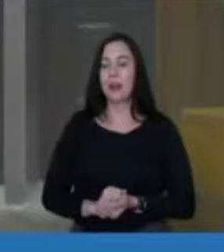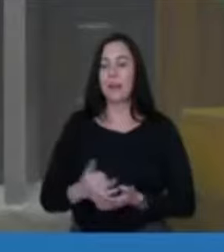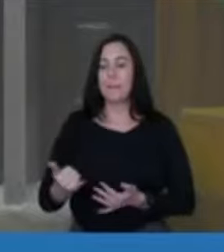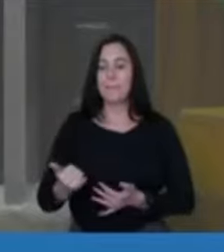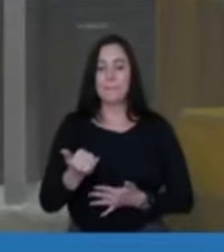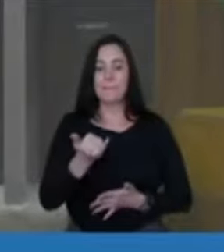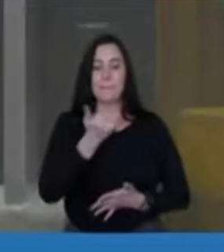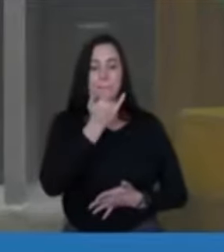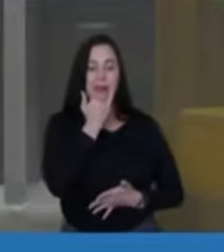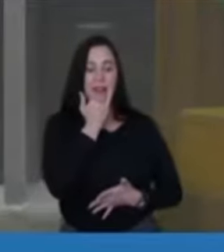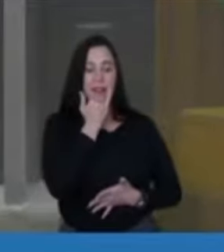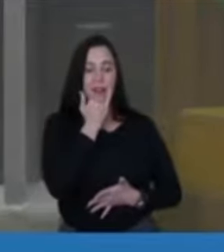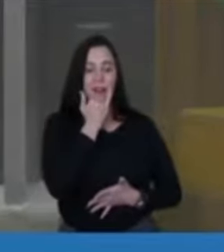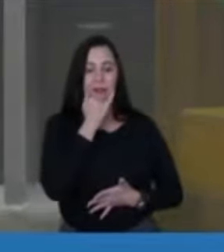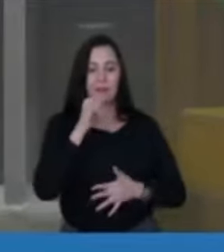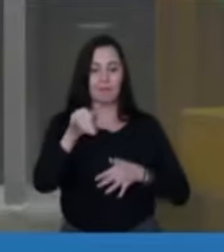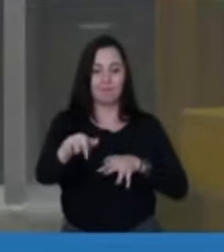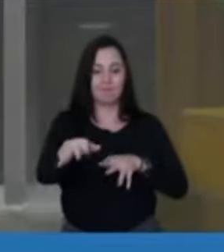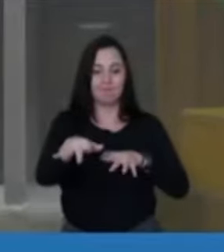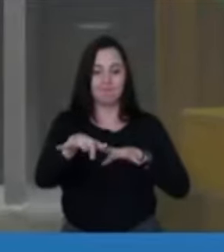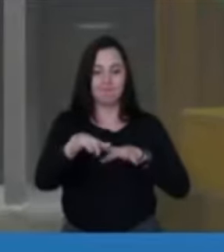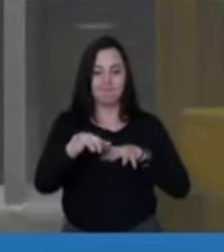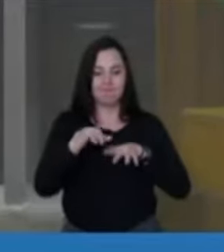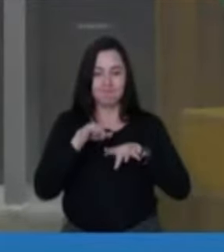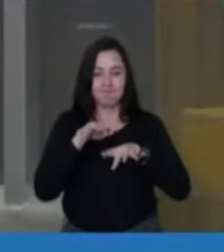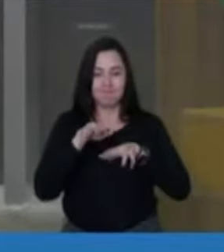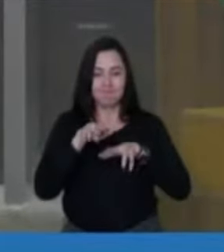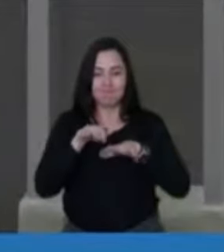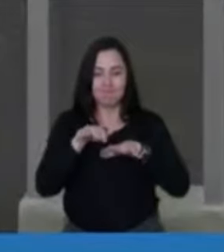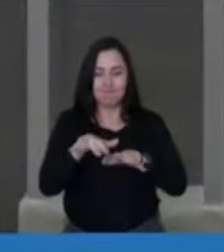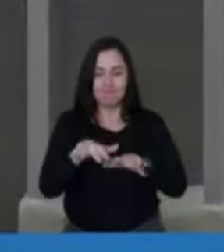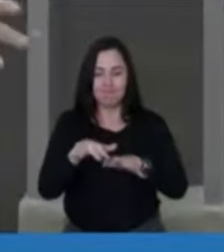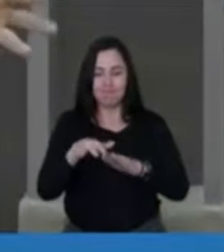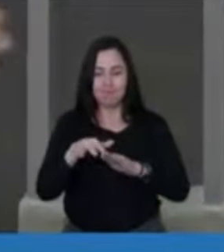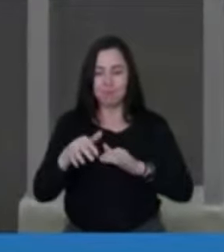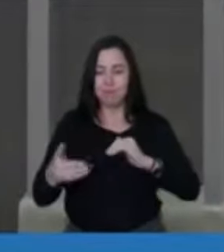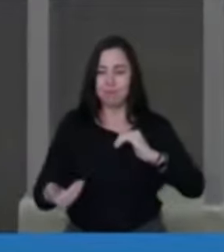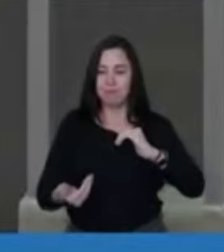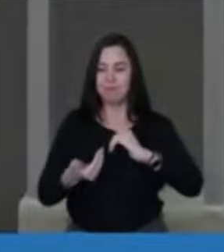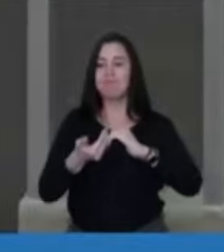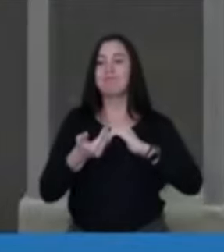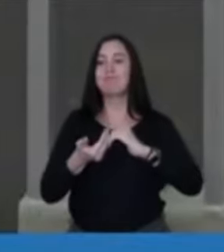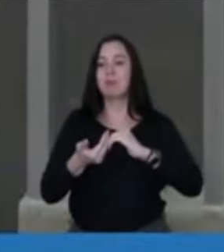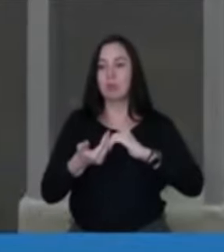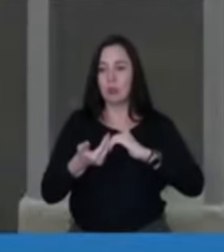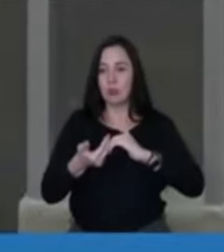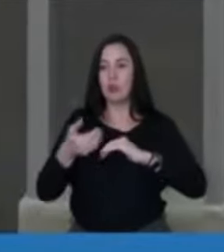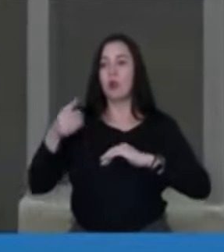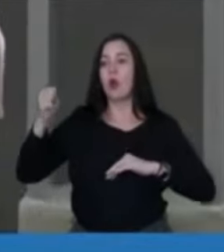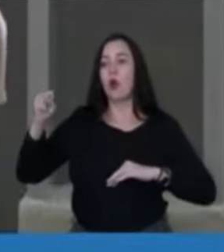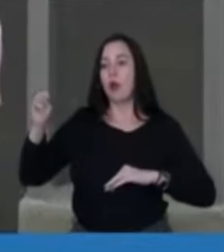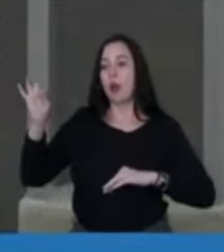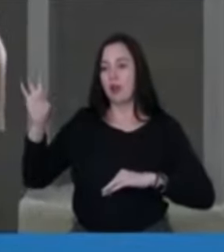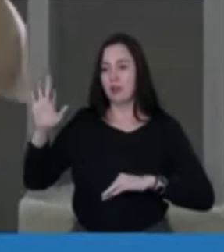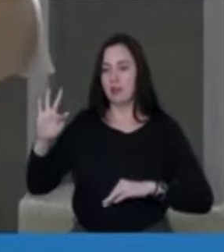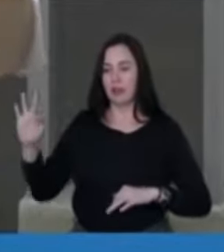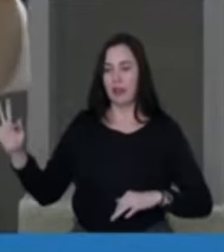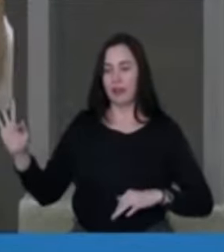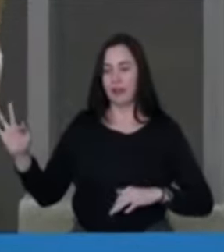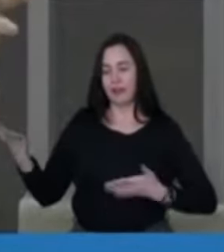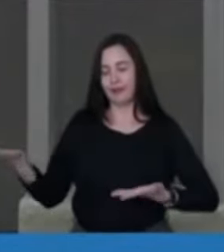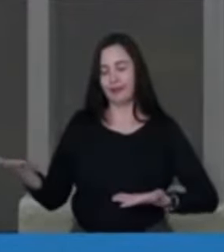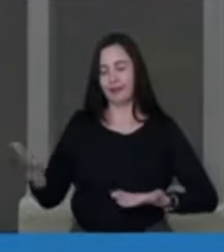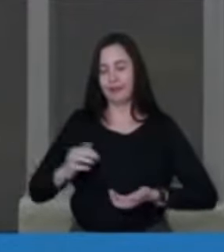o Congresso, invadiram o Supremo e invadiram o Planalto da República. Essa tentativa